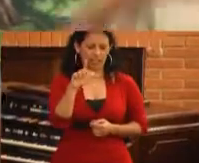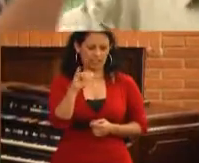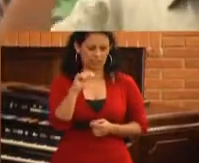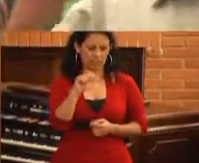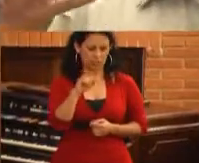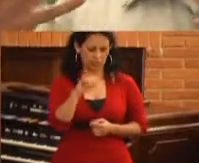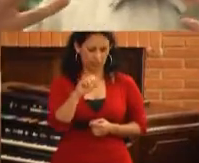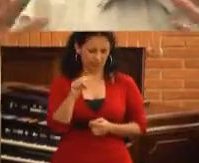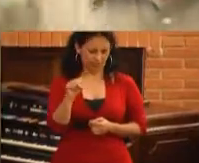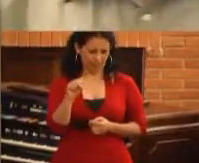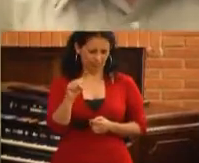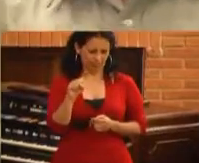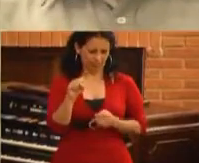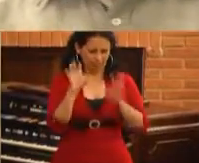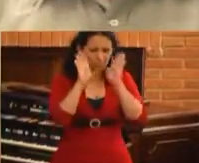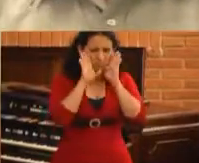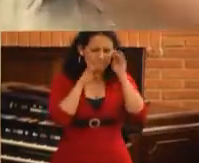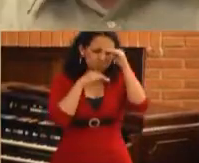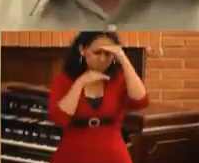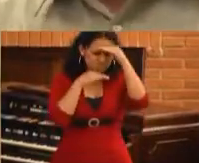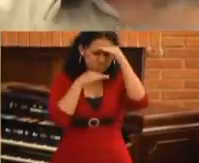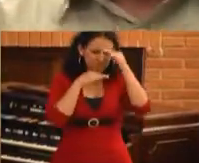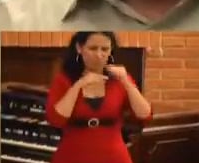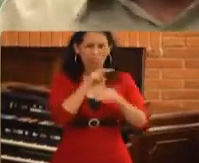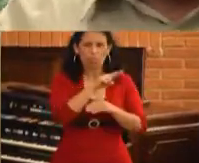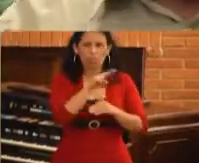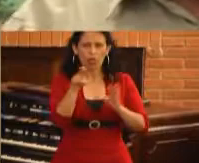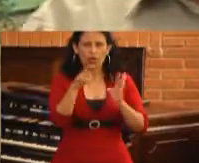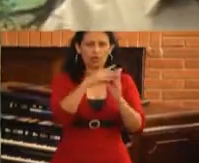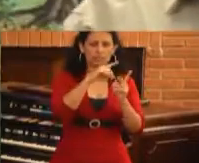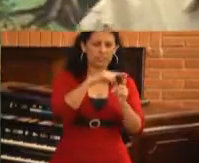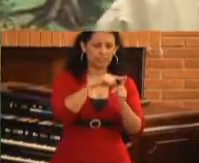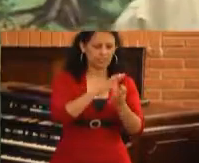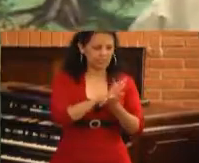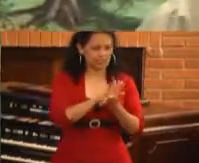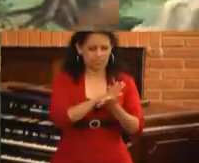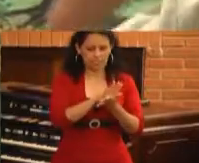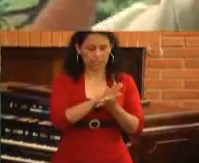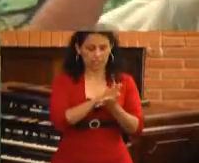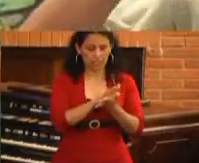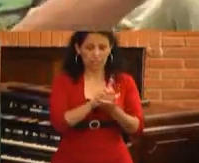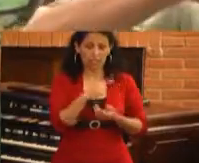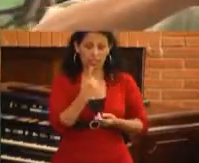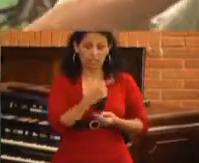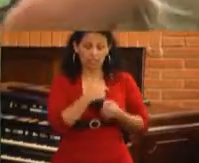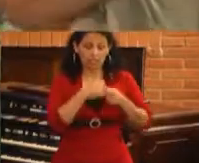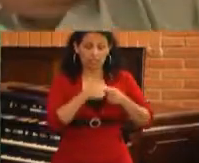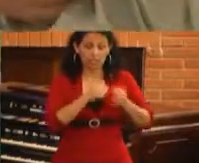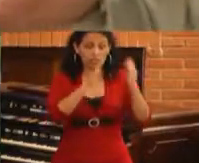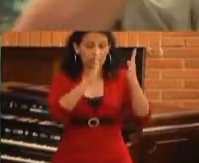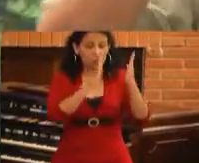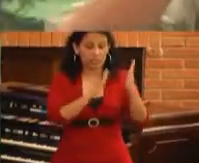A vida que dá vida, a fonte da vida. A